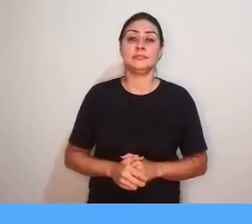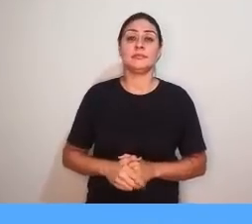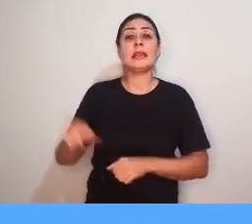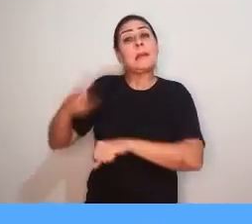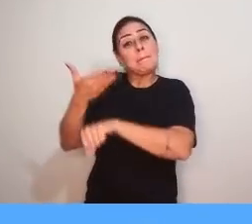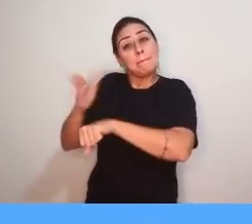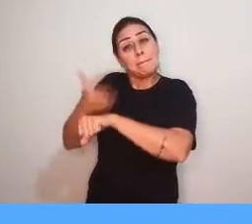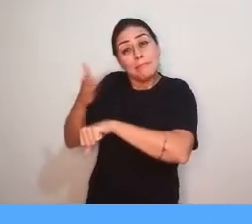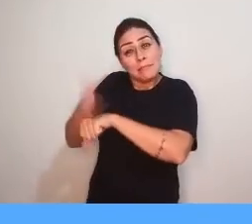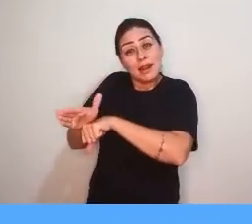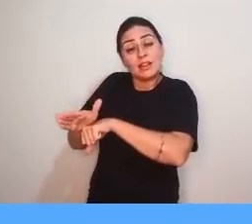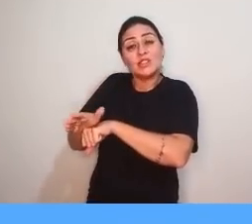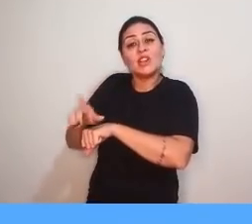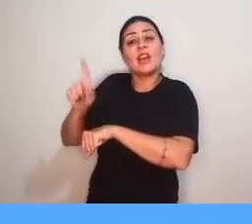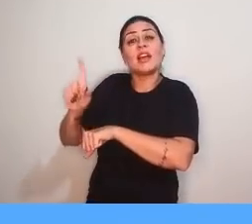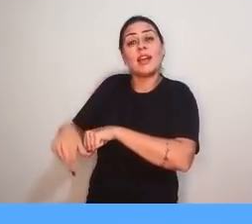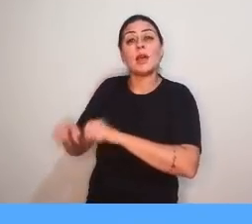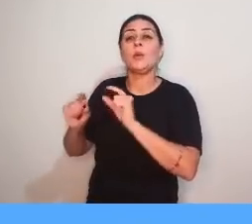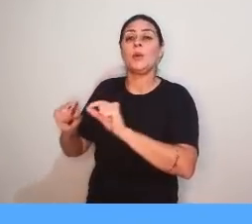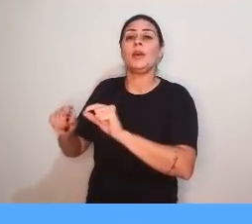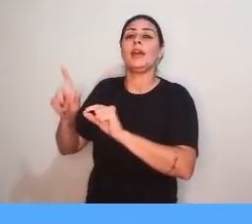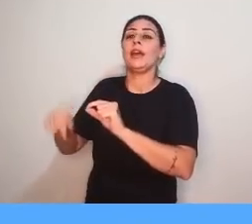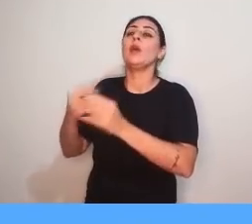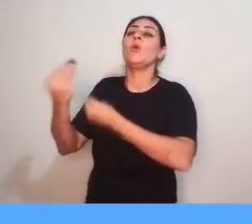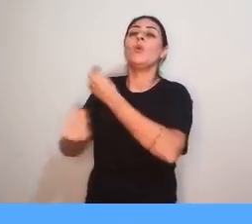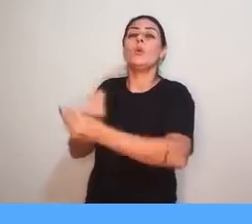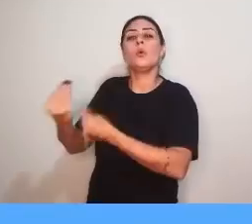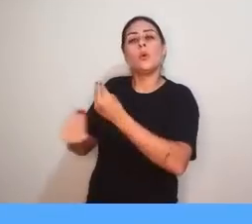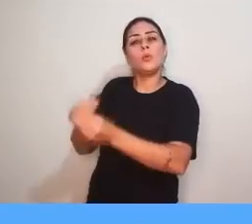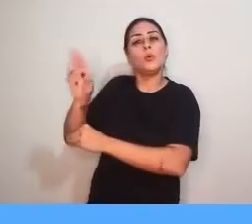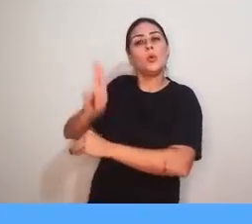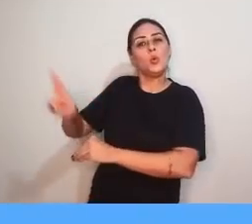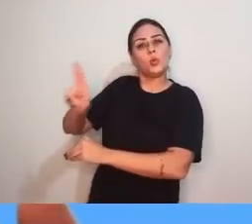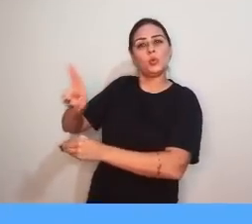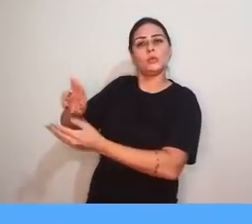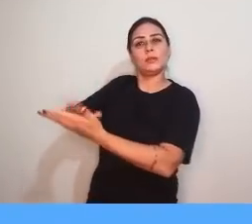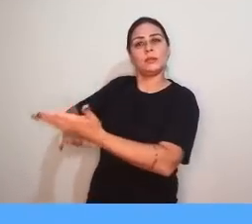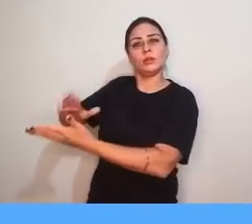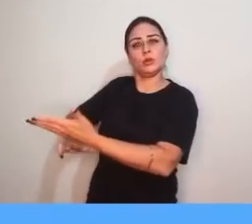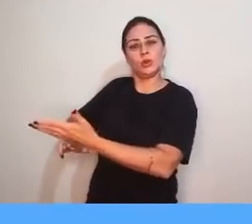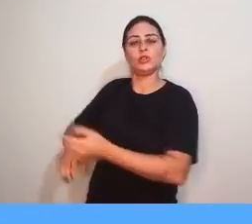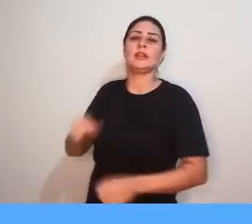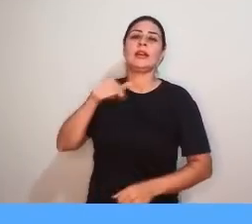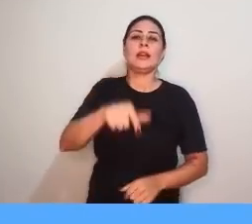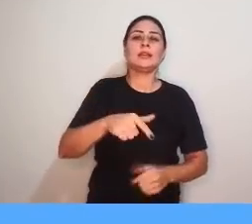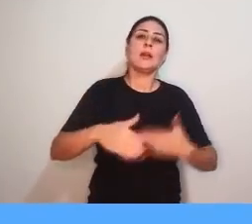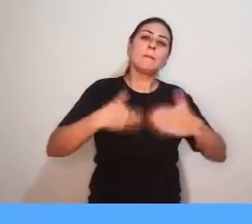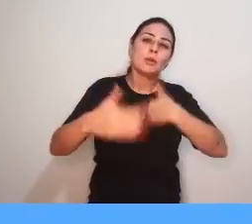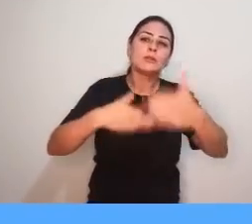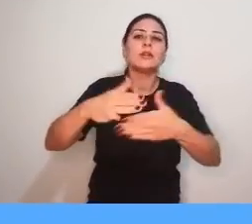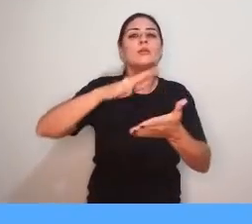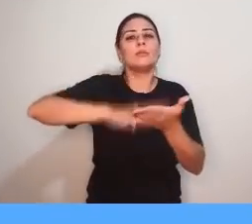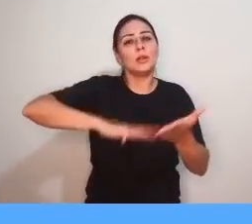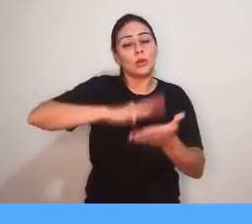elas são postas a serviço de um processo metodológico. O processo metodológico vocês já têm e ele é